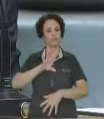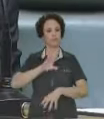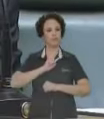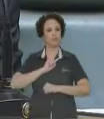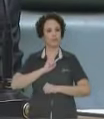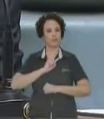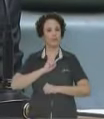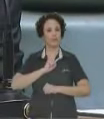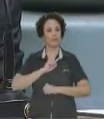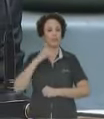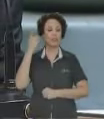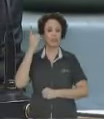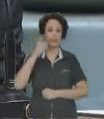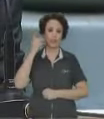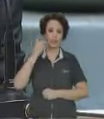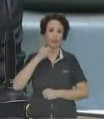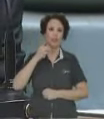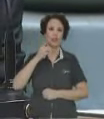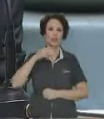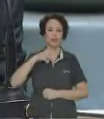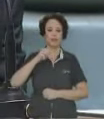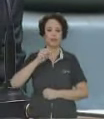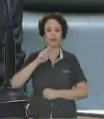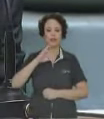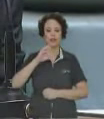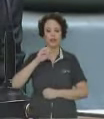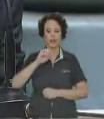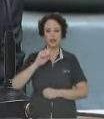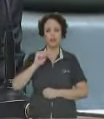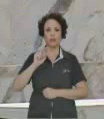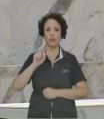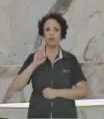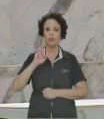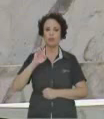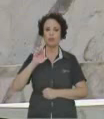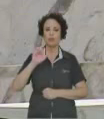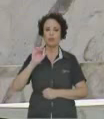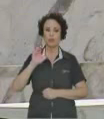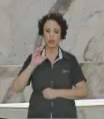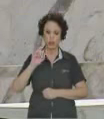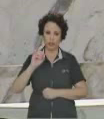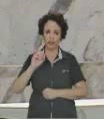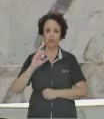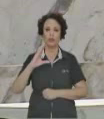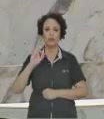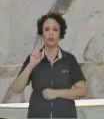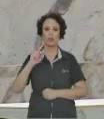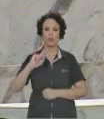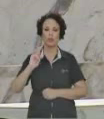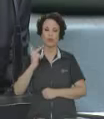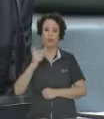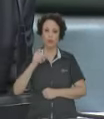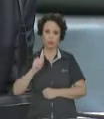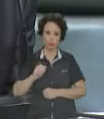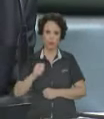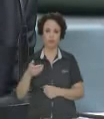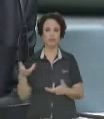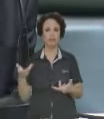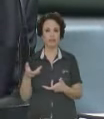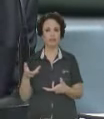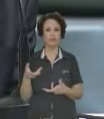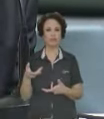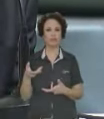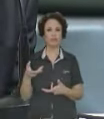o senhor deputado marco aurélio cunha esta presidência concede a palavra ao nobre deputado